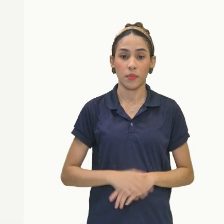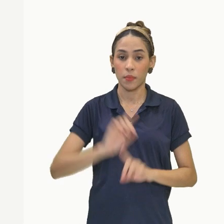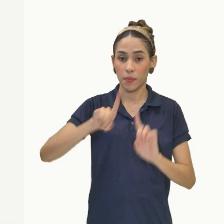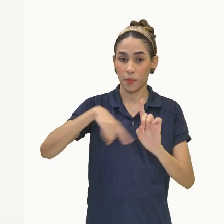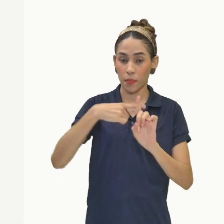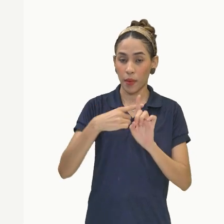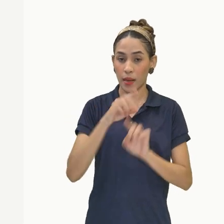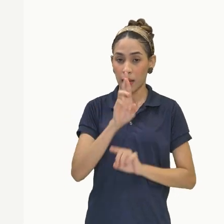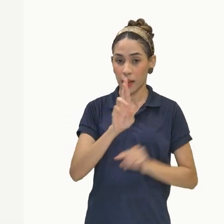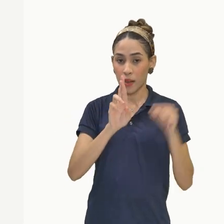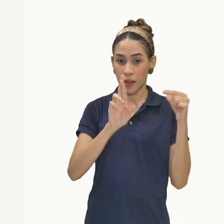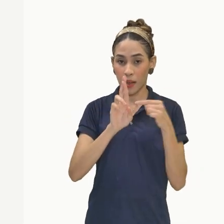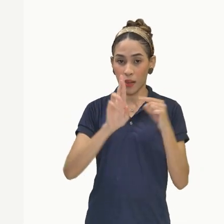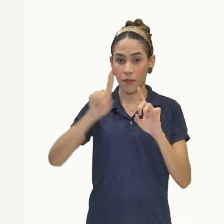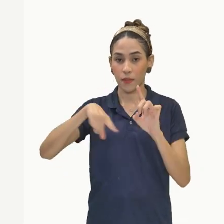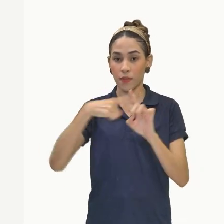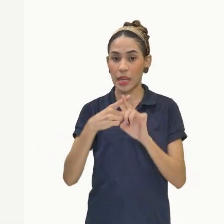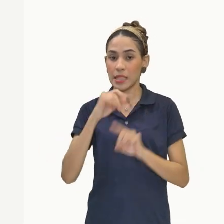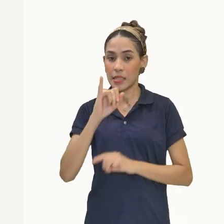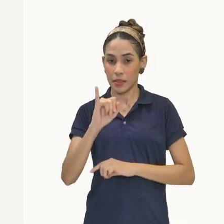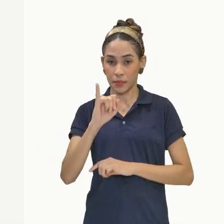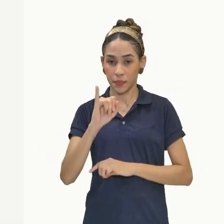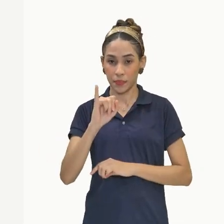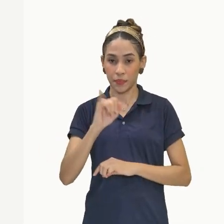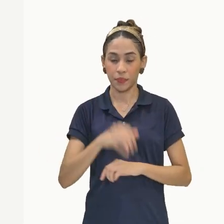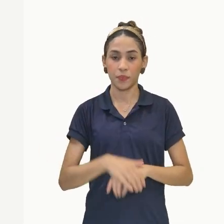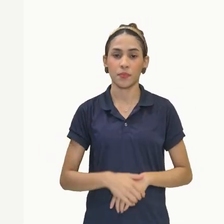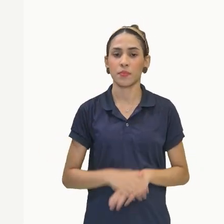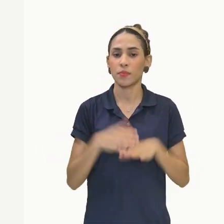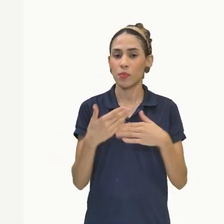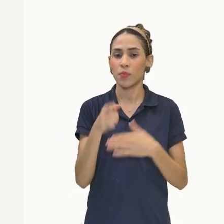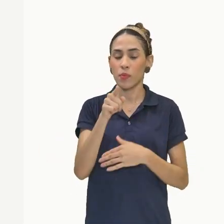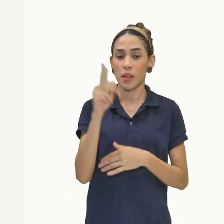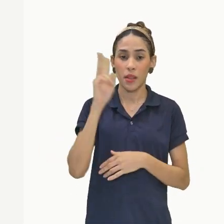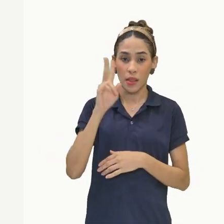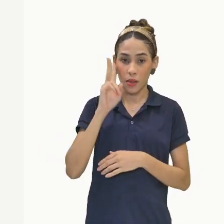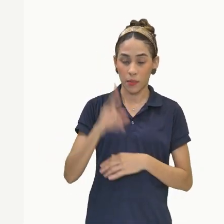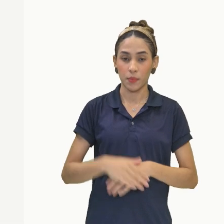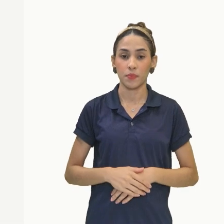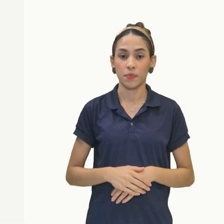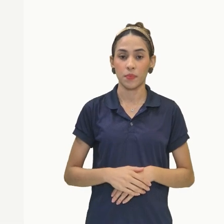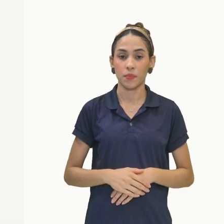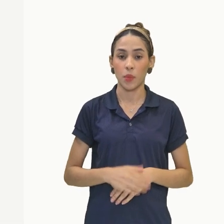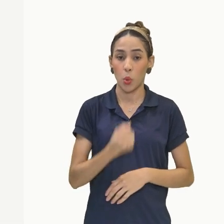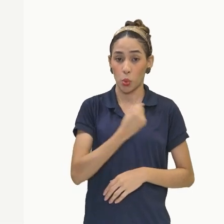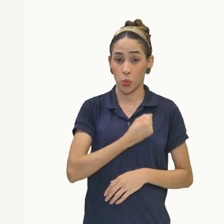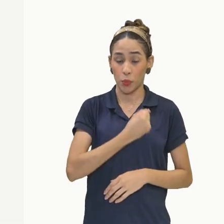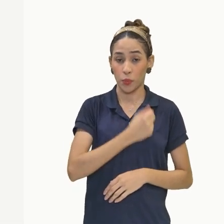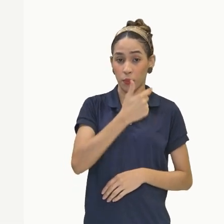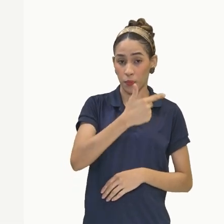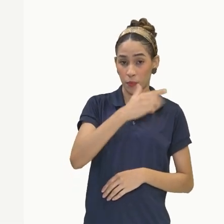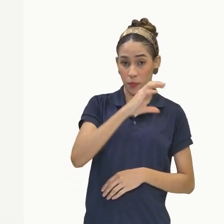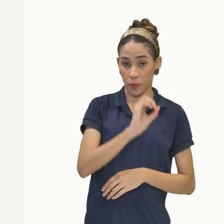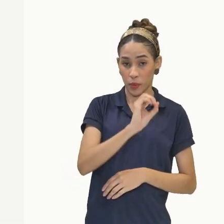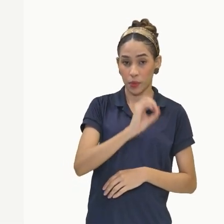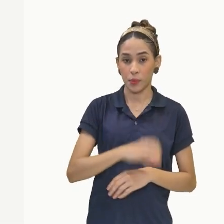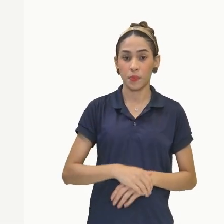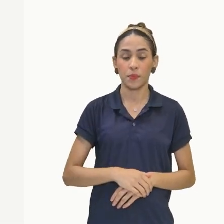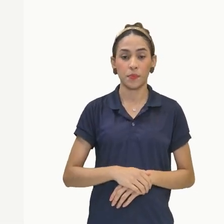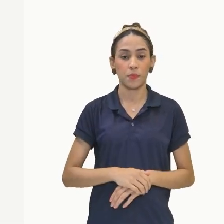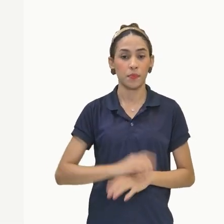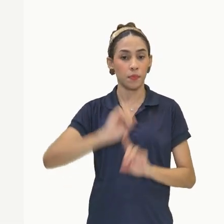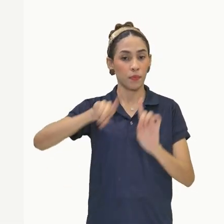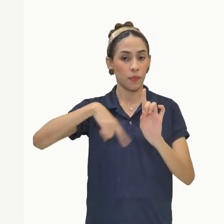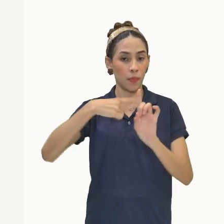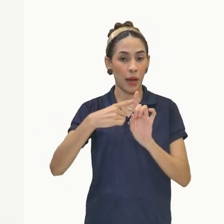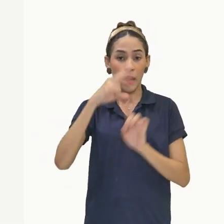a resistência interna vezes a intensidade da corrente. Aí você lembra, o valor do U é 20. O valor da força